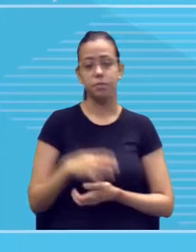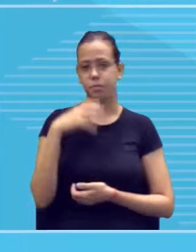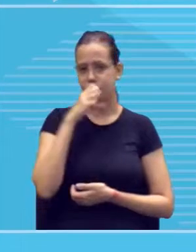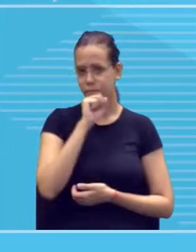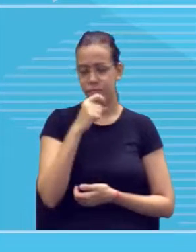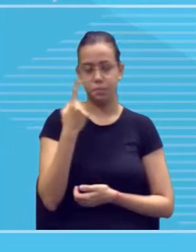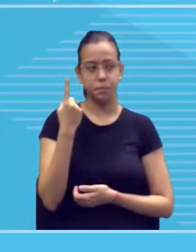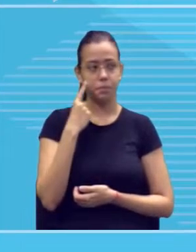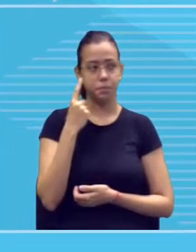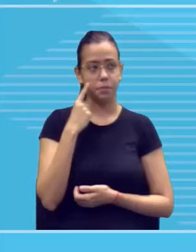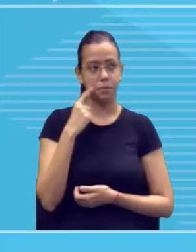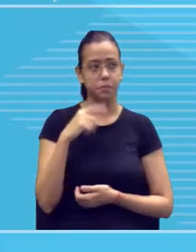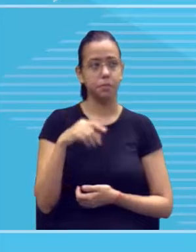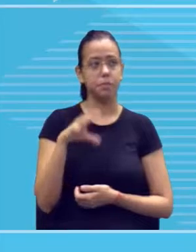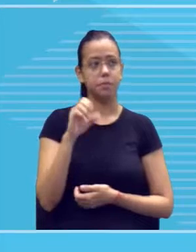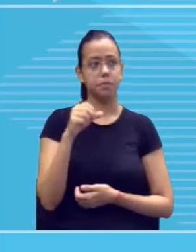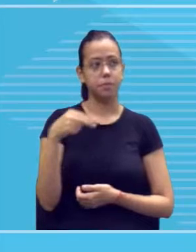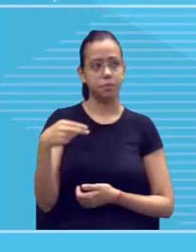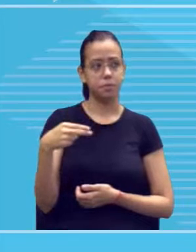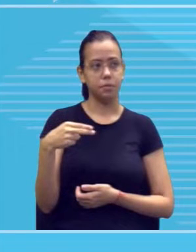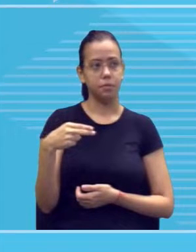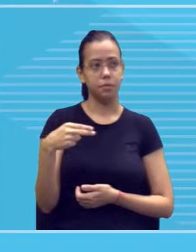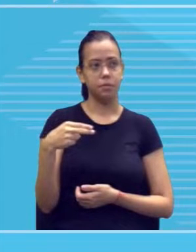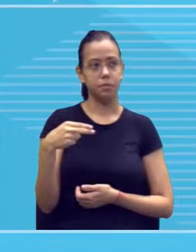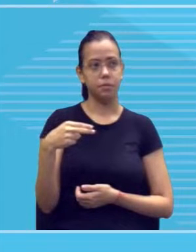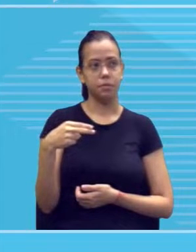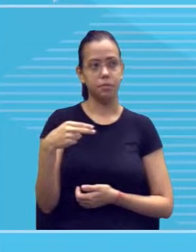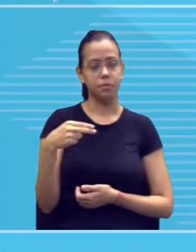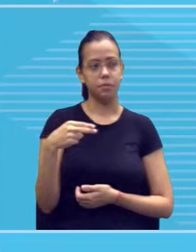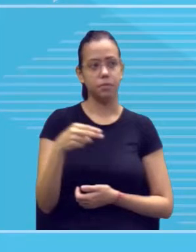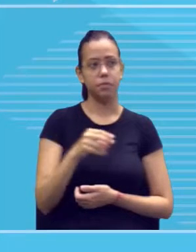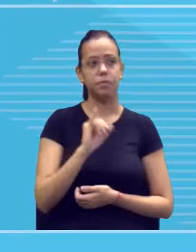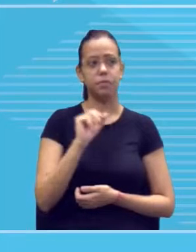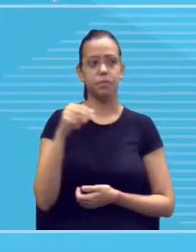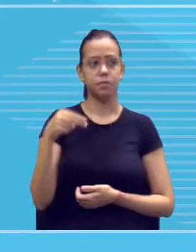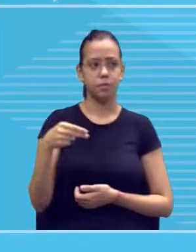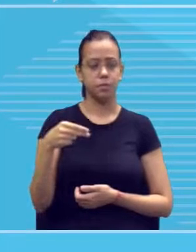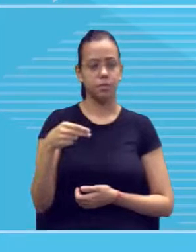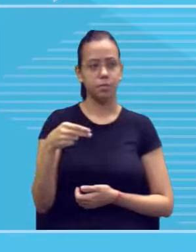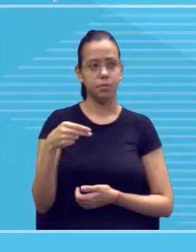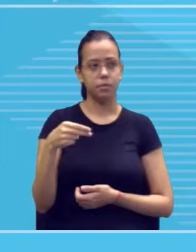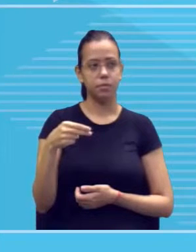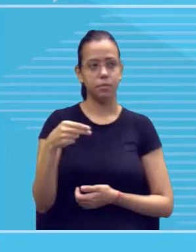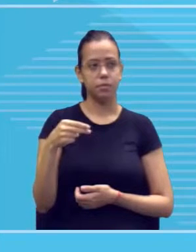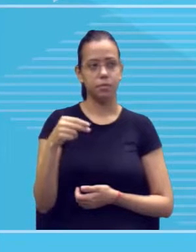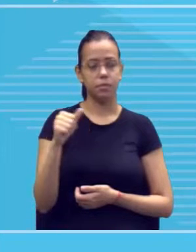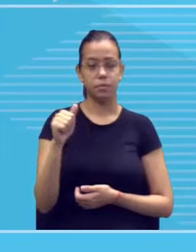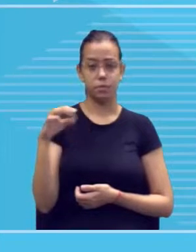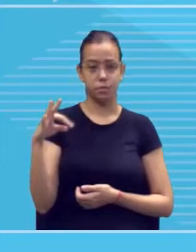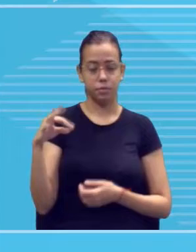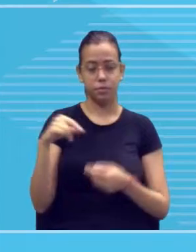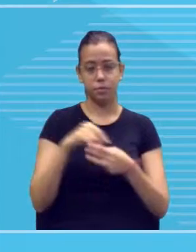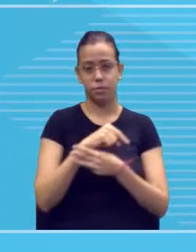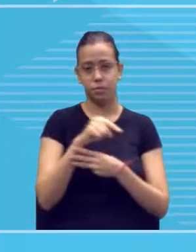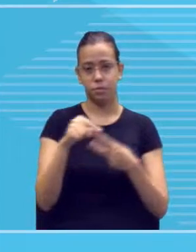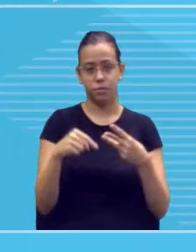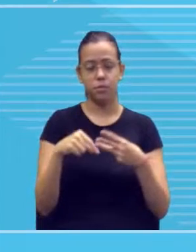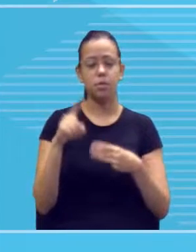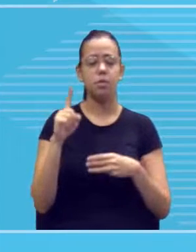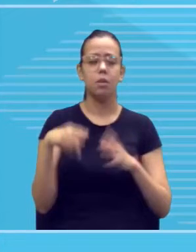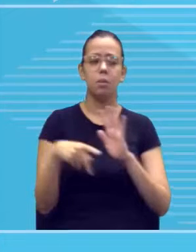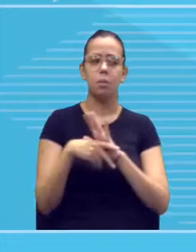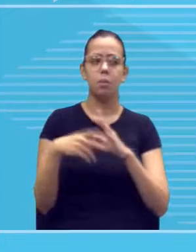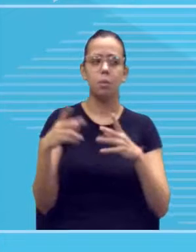eu vou usar One eu vou usar in e eu vou usar at são preposições